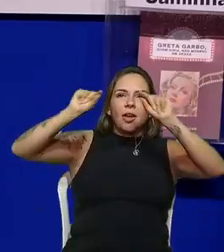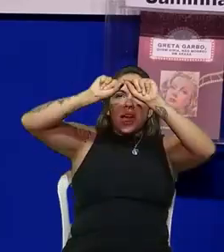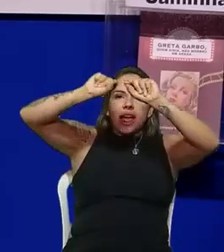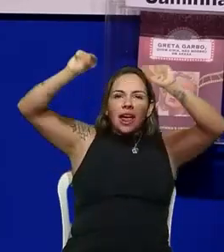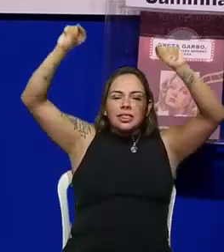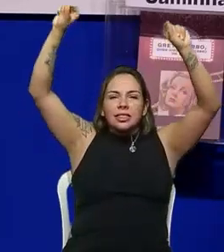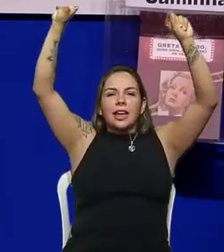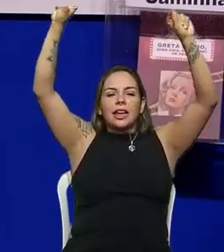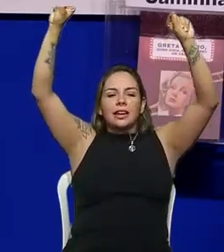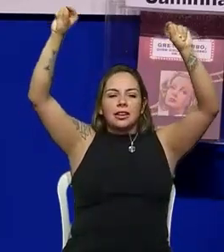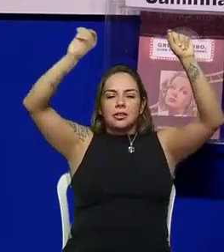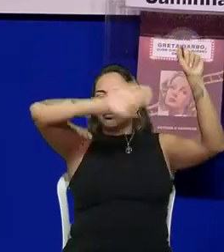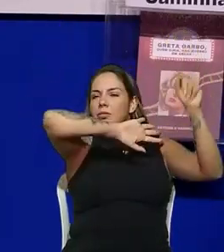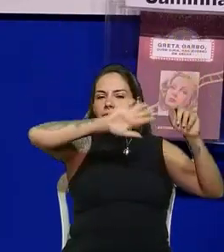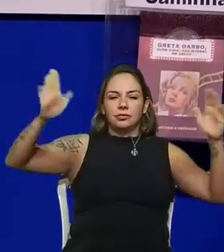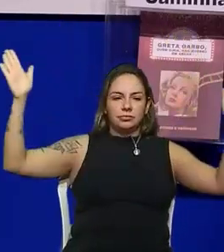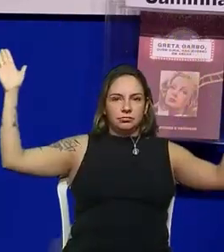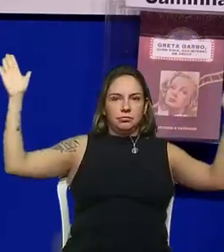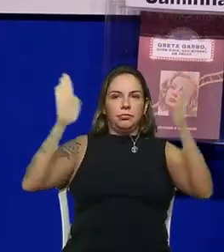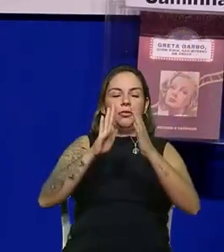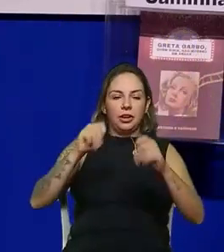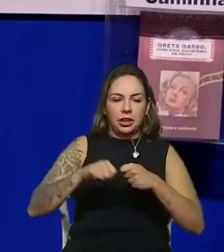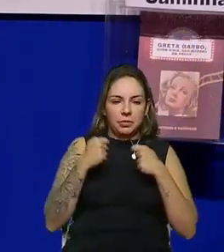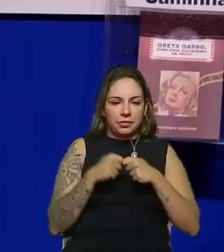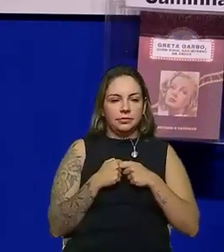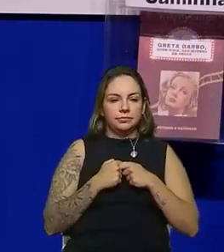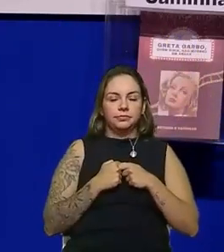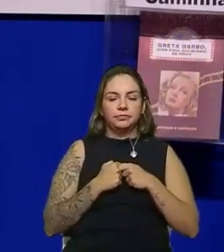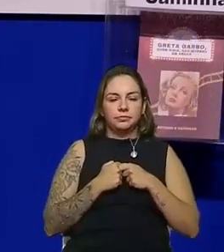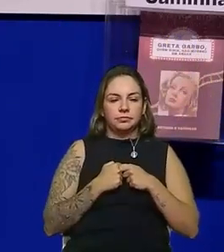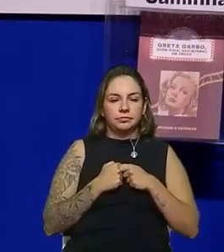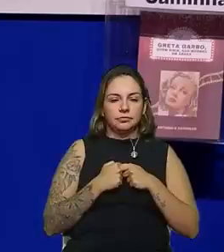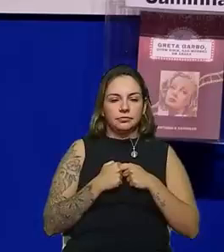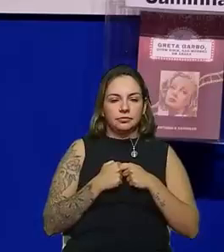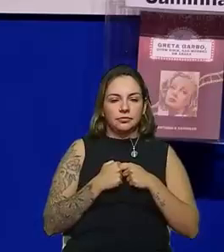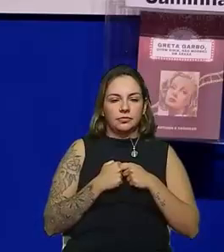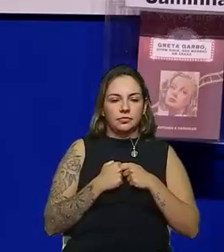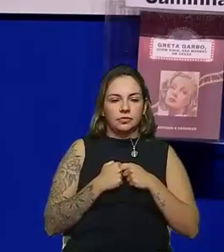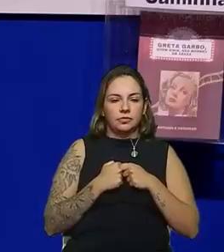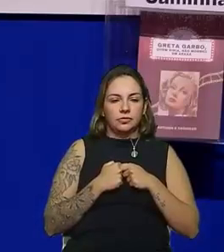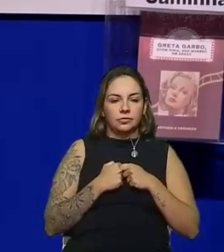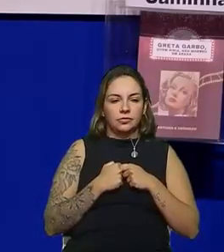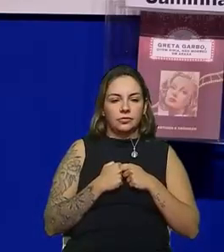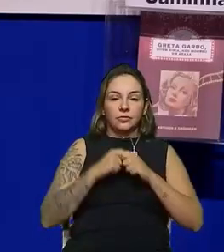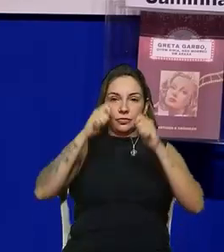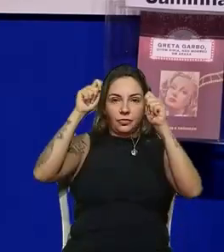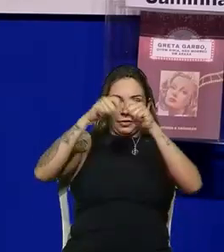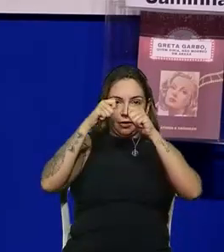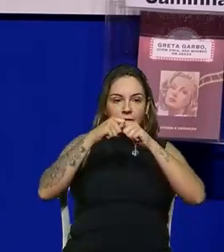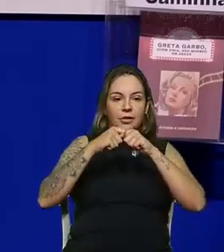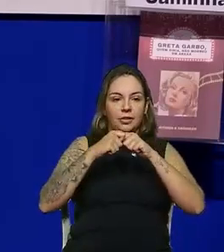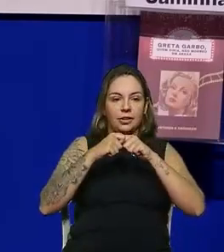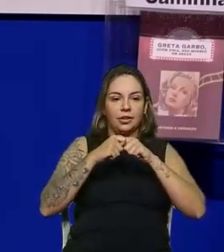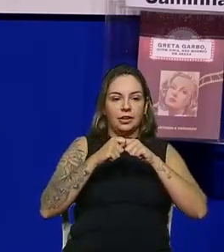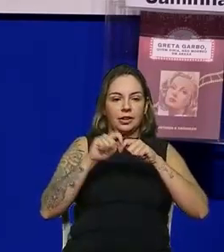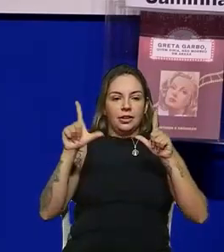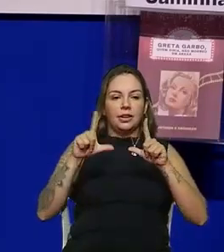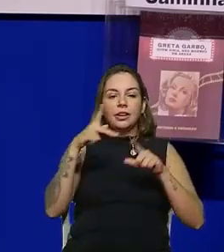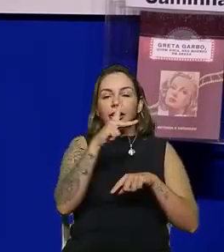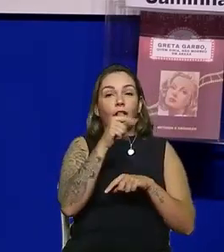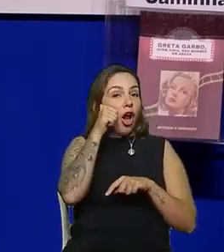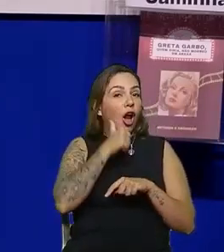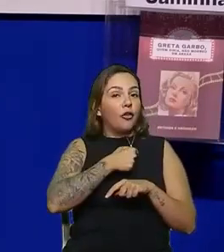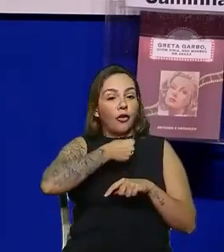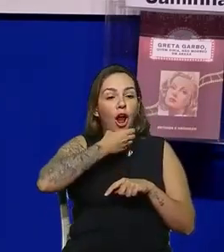retráteis, que eu empurrava elas assim e quebravam. E um dia, sem querer, obviamente, eu quebrei a antena da televisão do Carlos. Eu fiquei tão